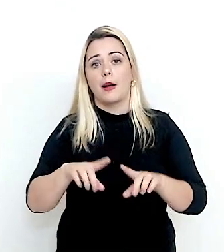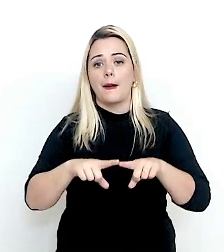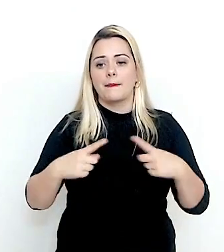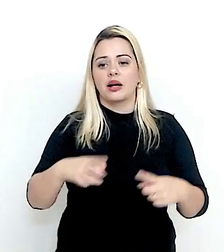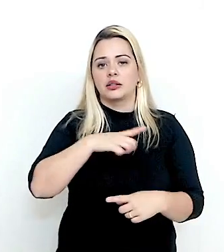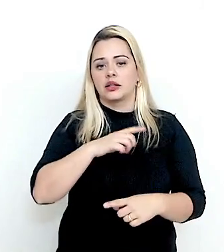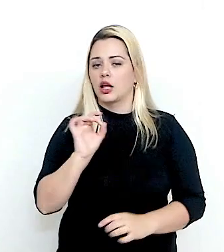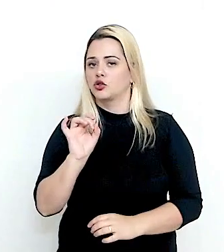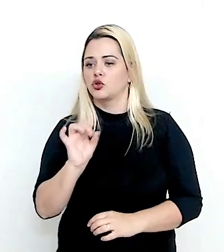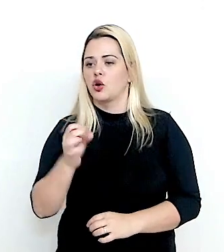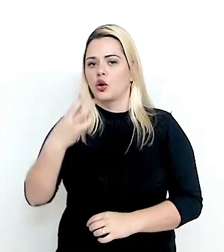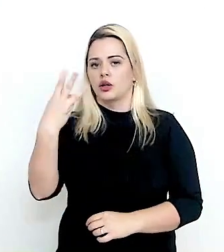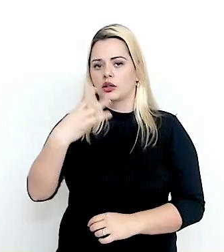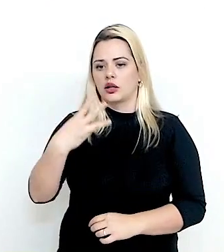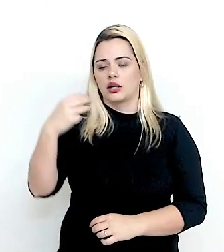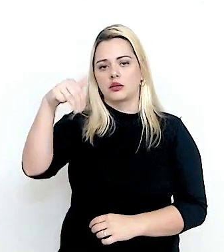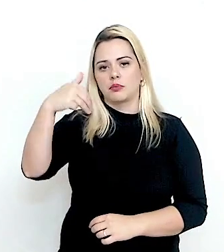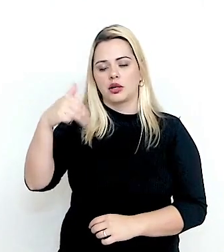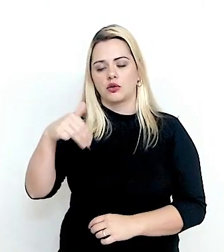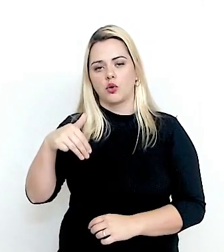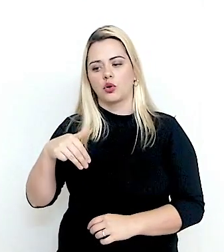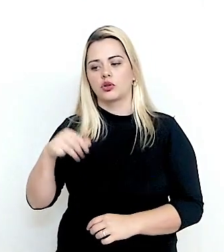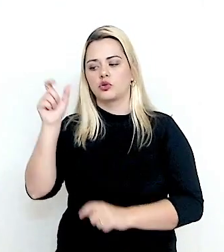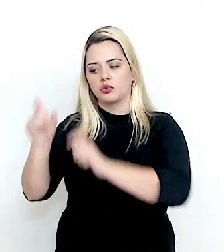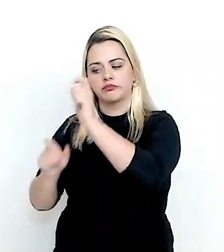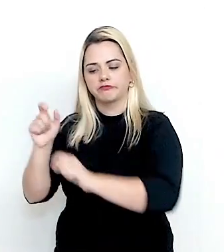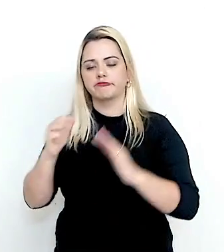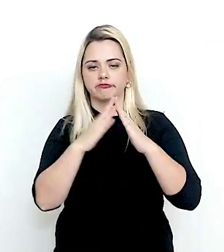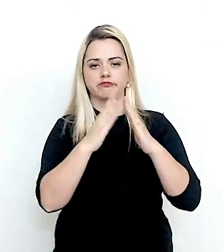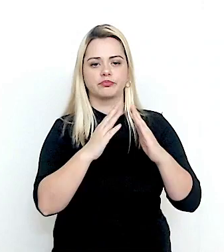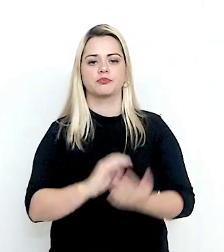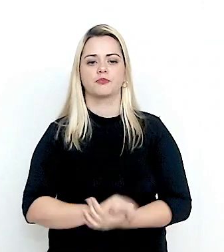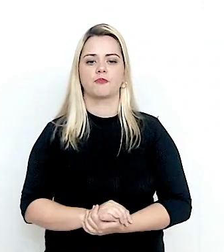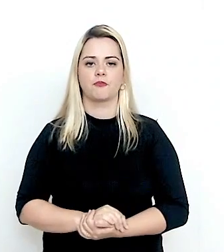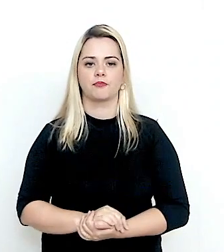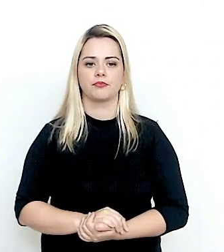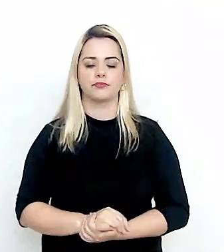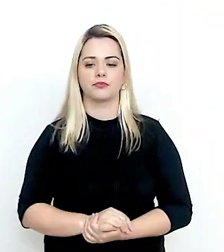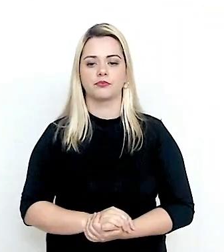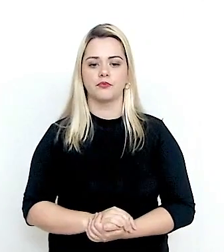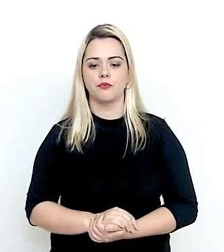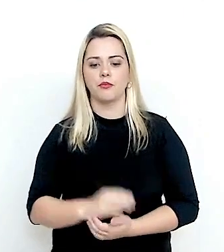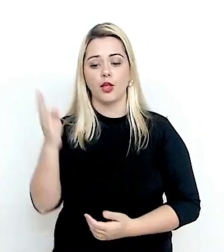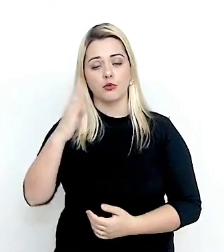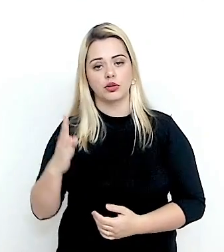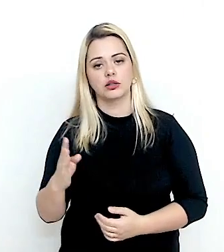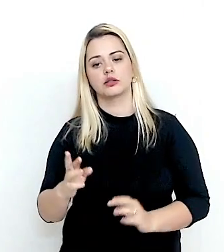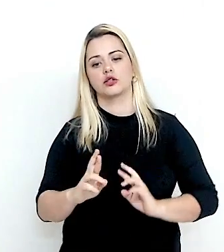de habitantes. A Mongólia e o Brasil estabeleceram relações diplomáticas em